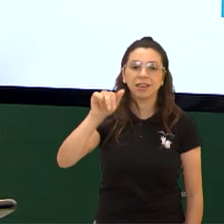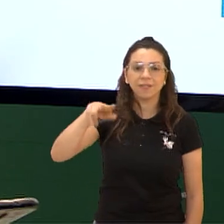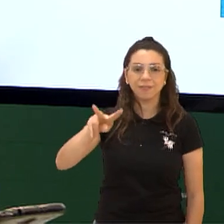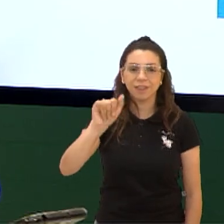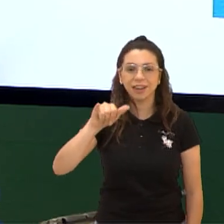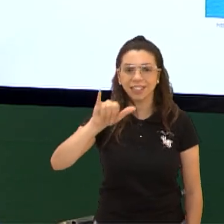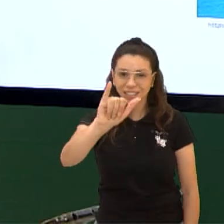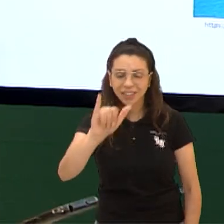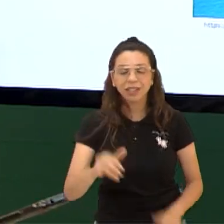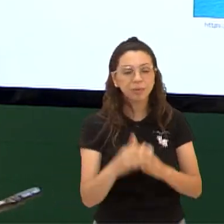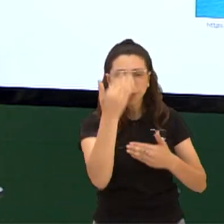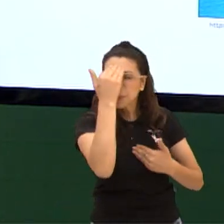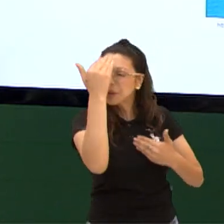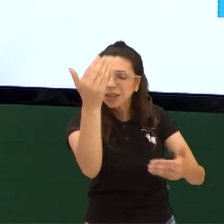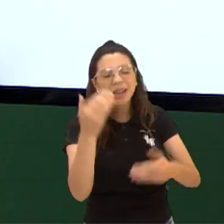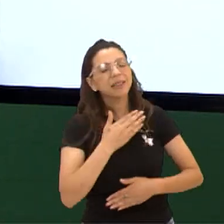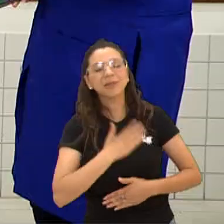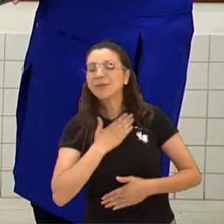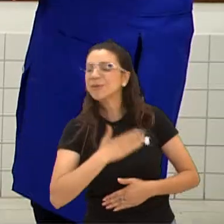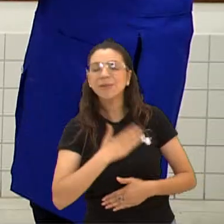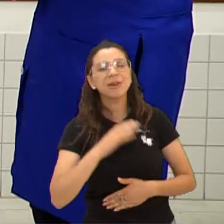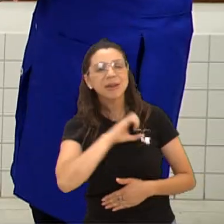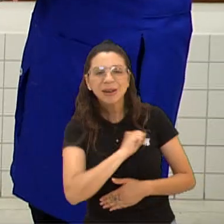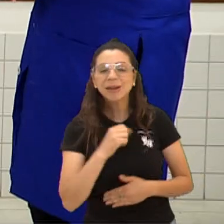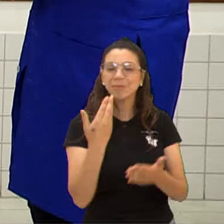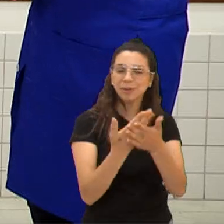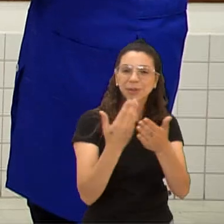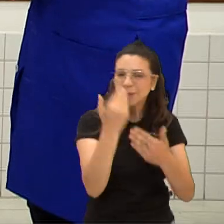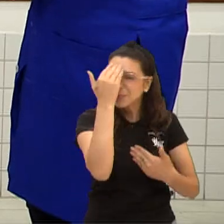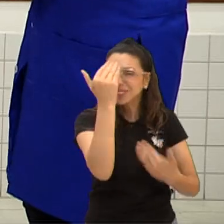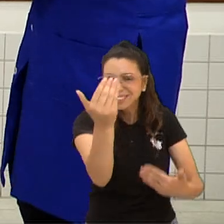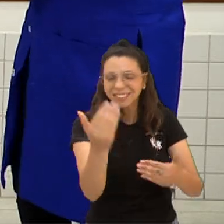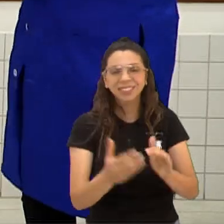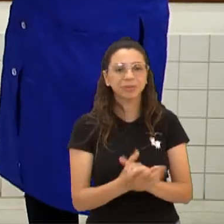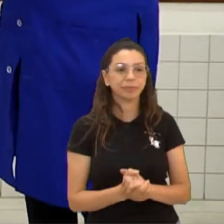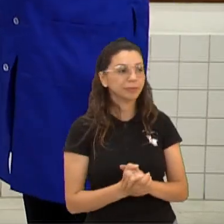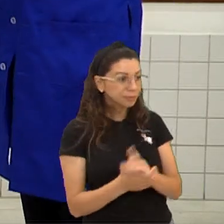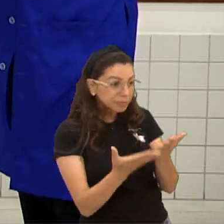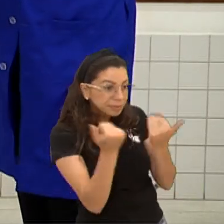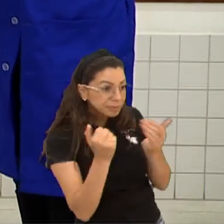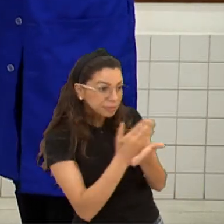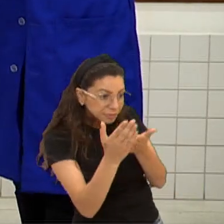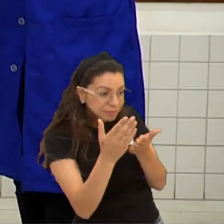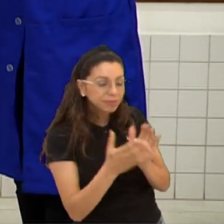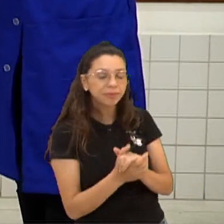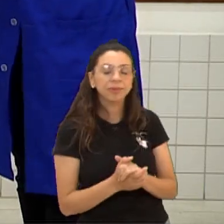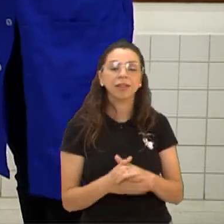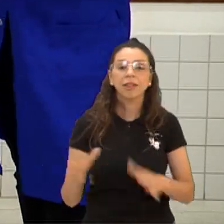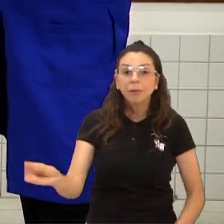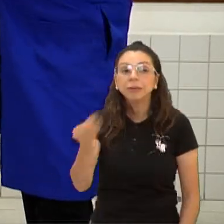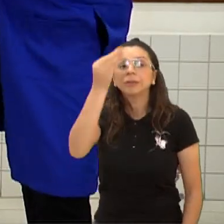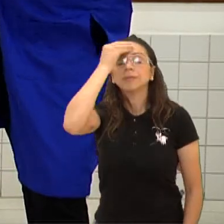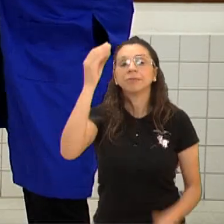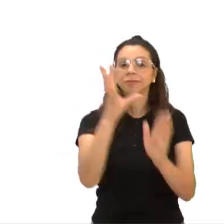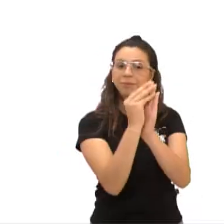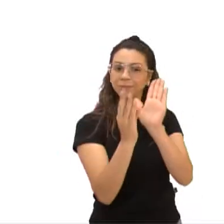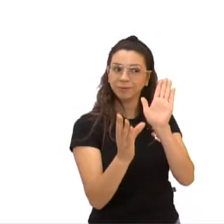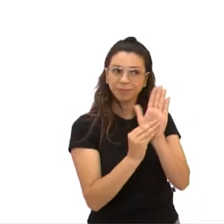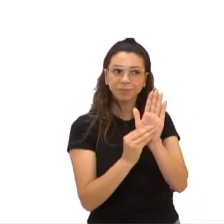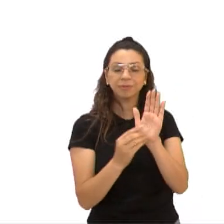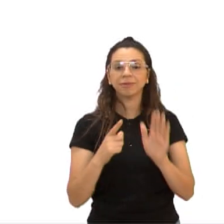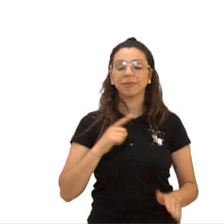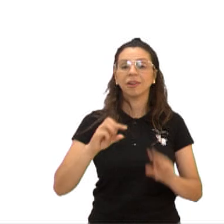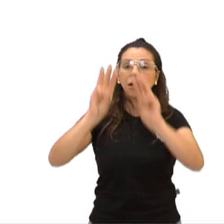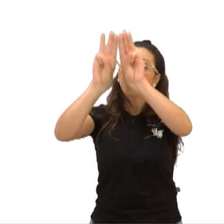ótimo. Obrigada mesmo, pessoal. Vamos lá, professora? Isso. Para a gente fixar bem o conteúdo, este